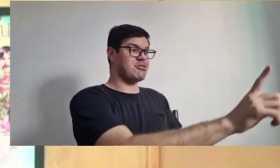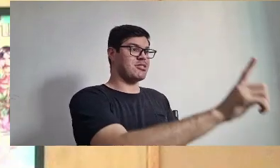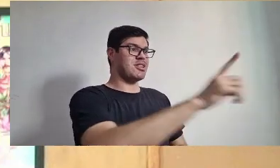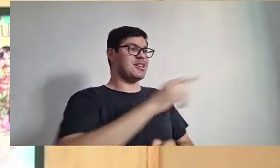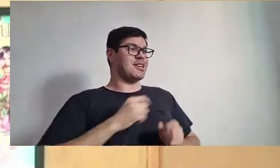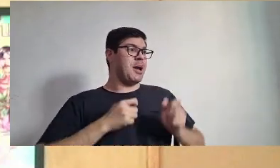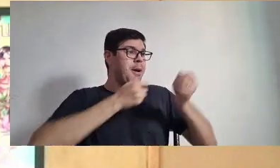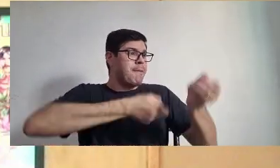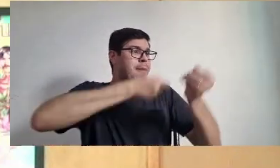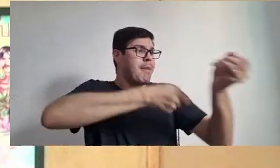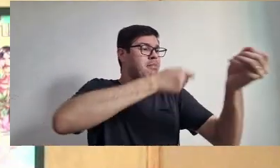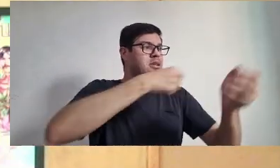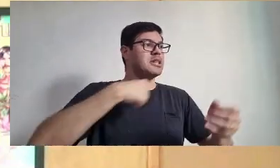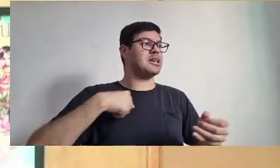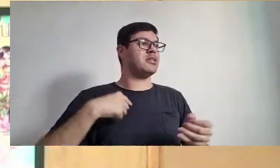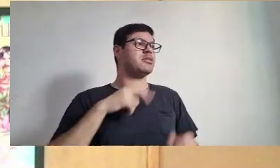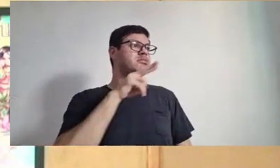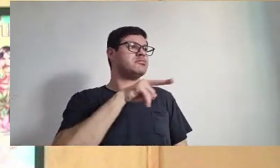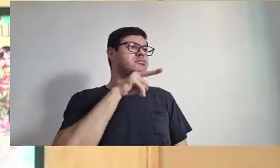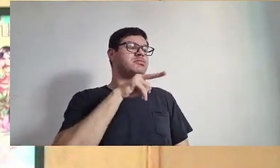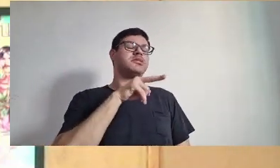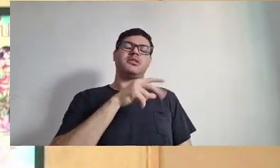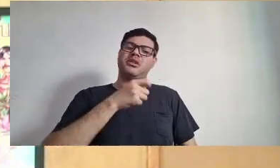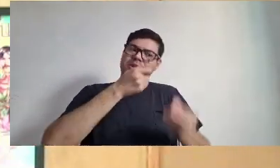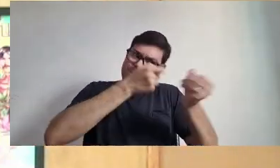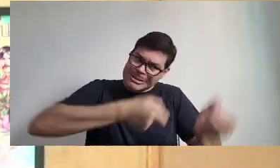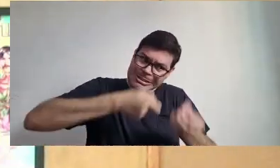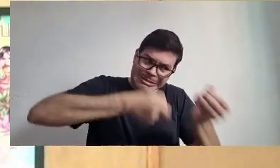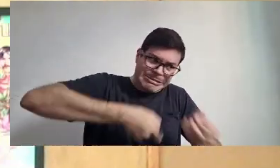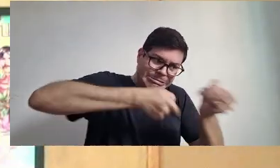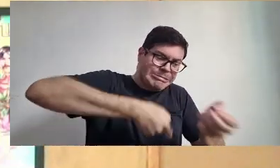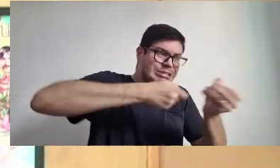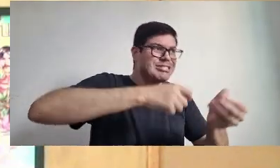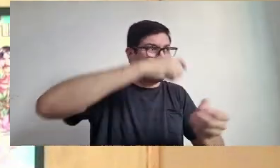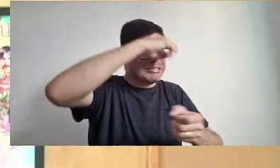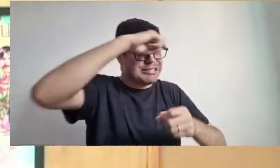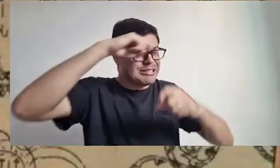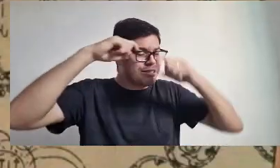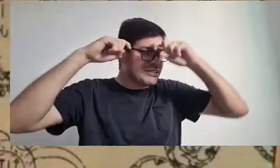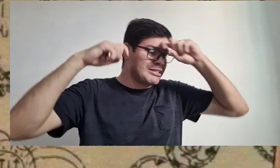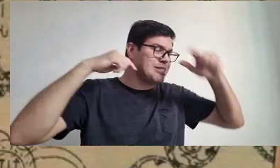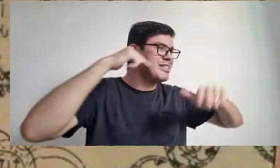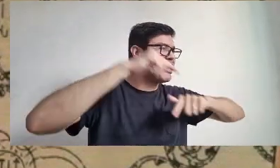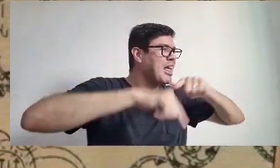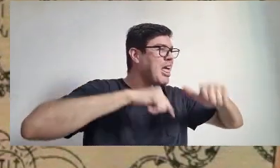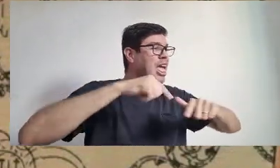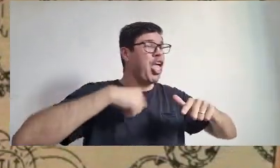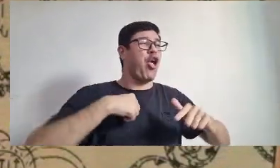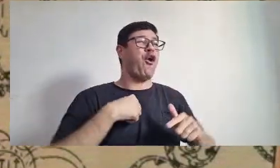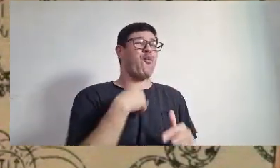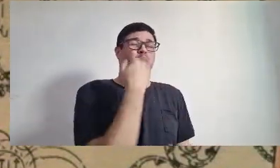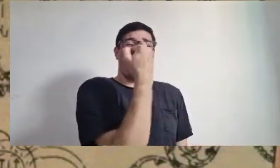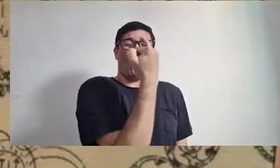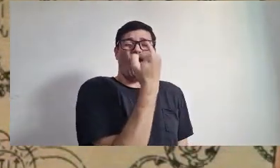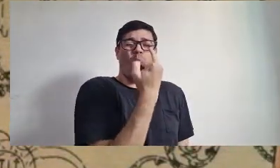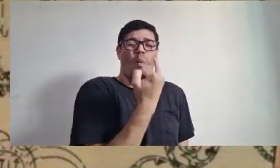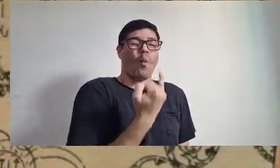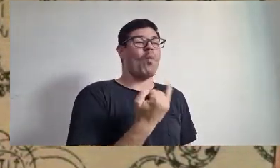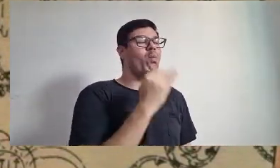perder, porque também eu era originário daí. Eu trabalhava e como muito fraquinho, eu chegava a